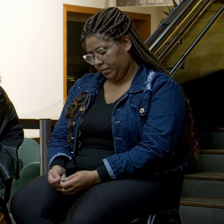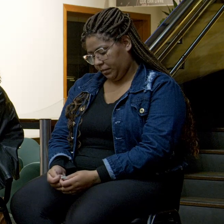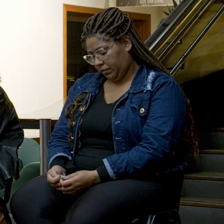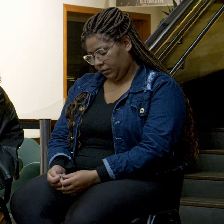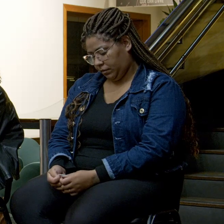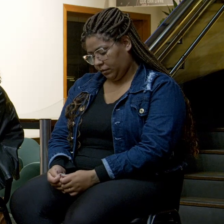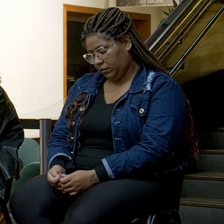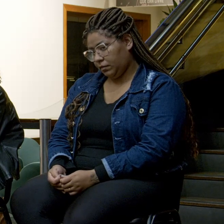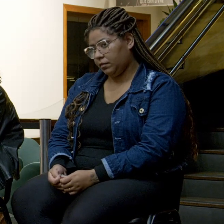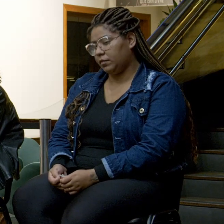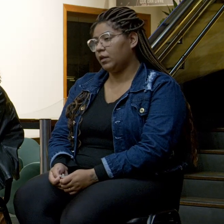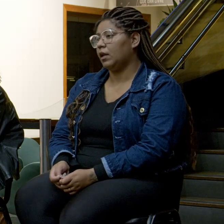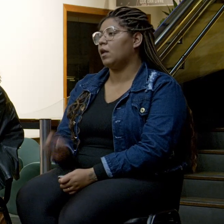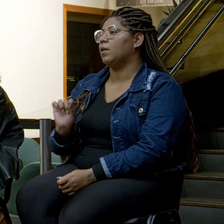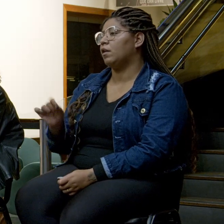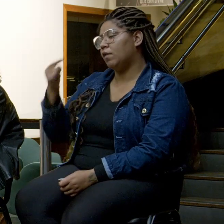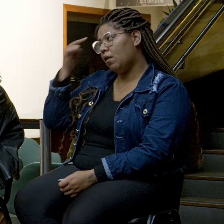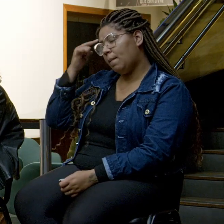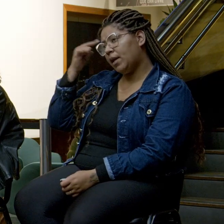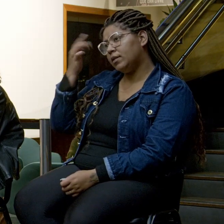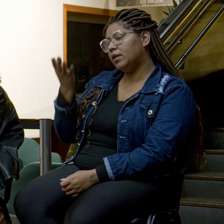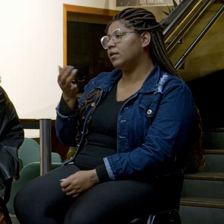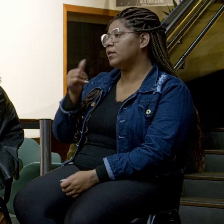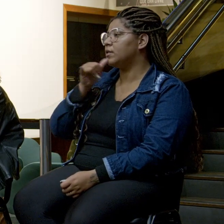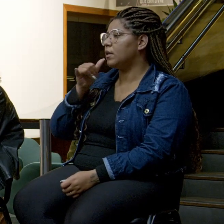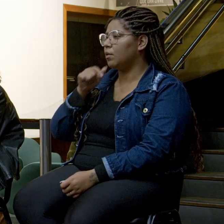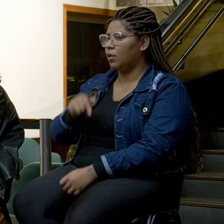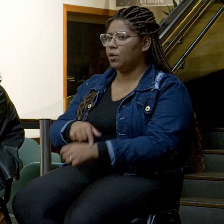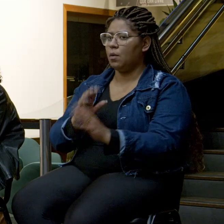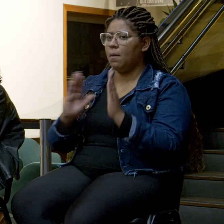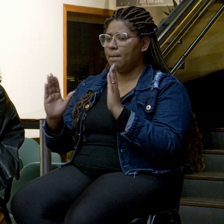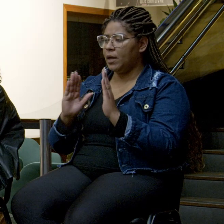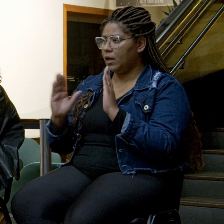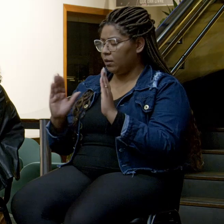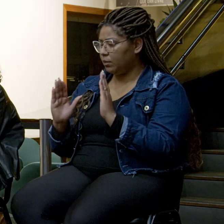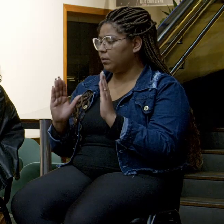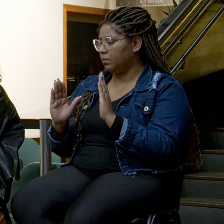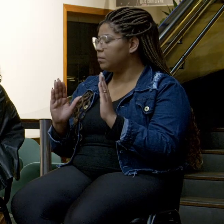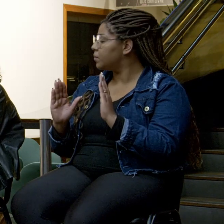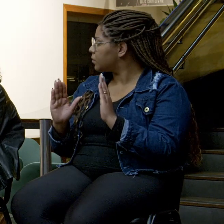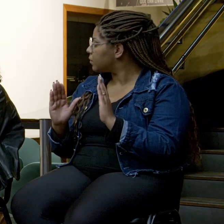eu fico pensando que no período dela, né, ainda assim,